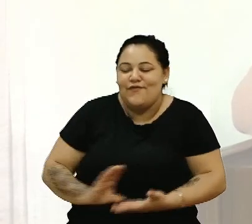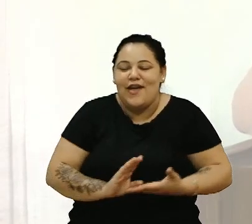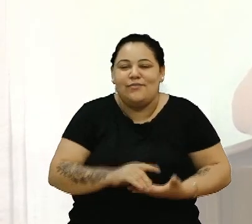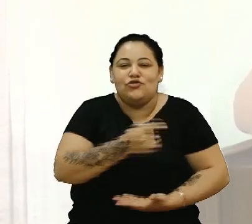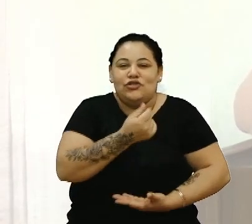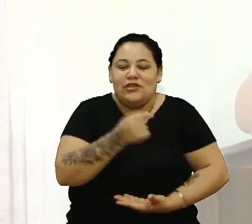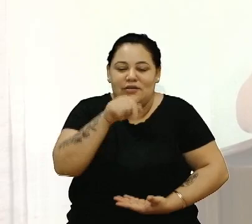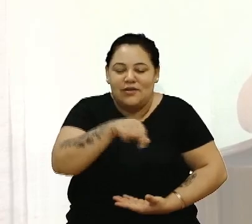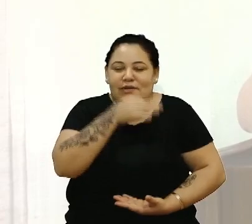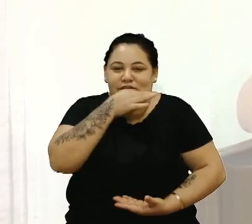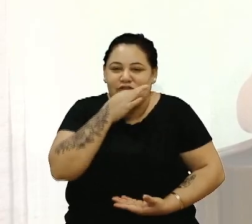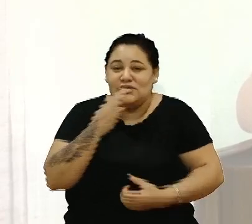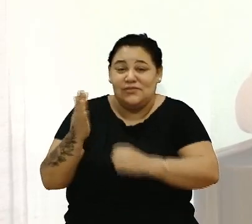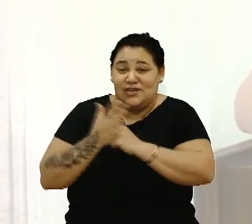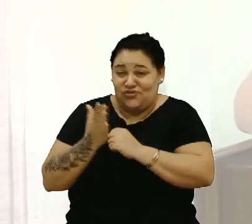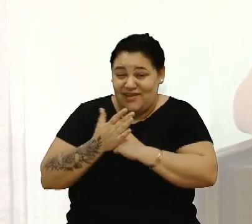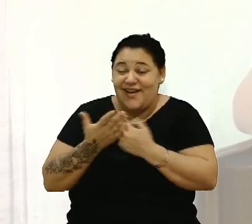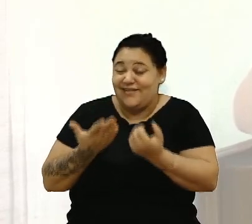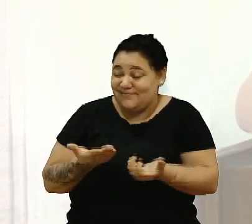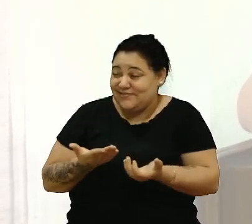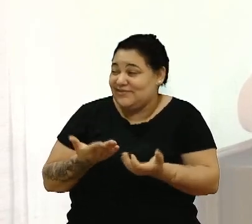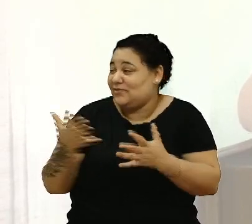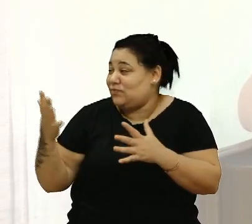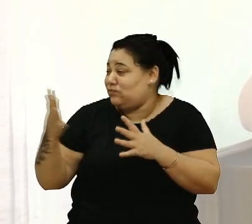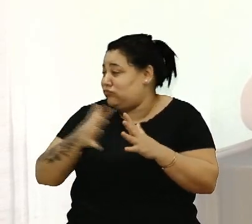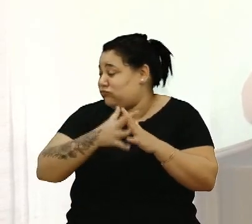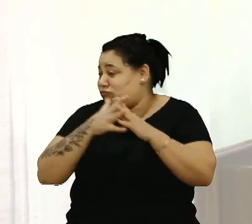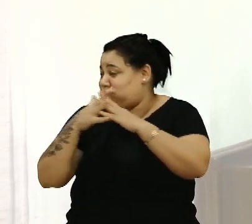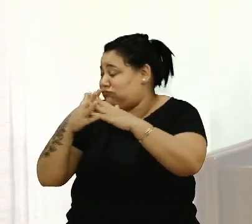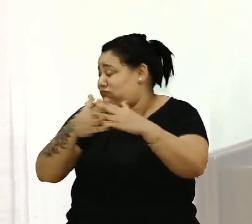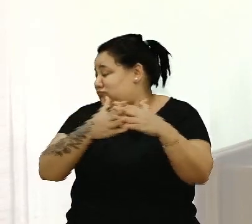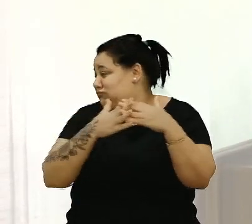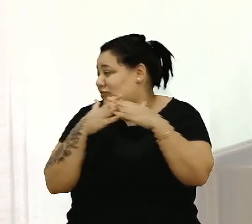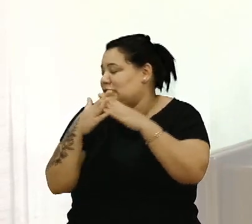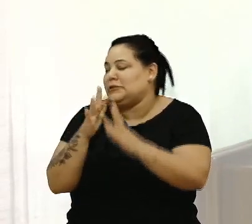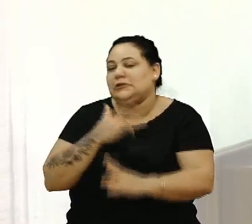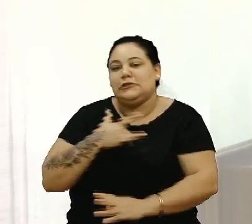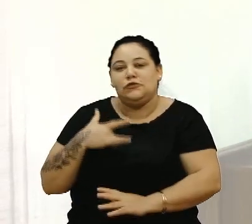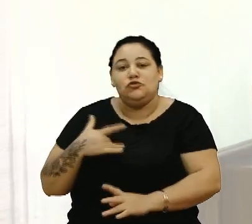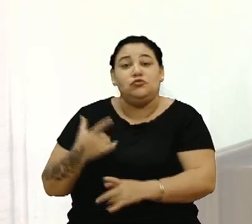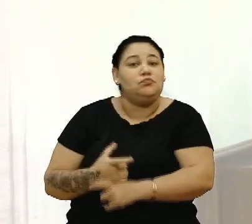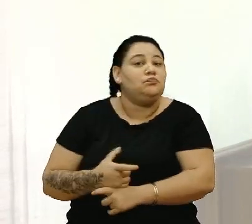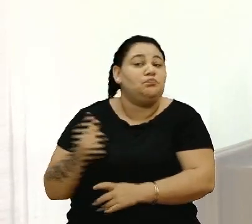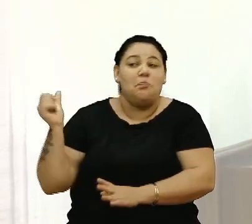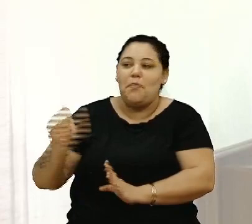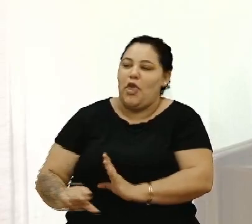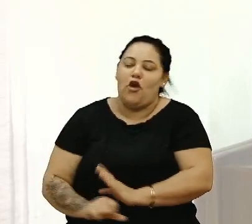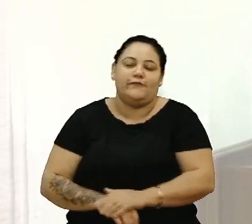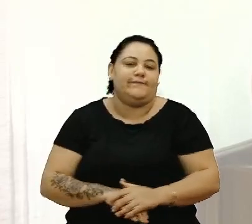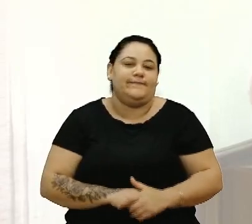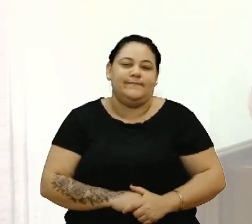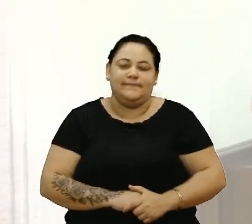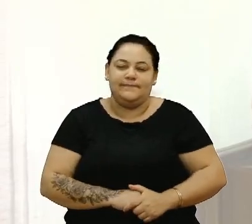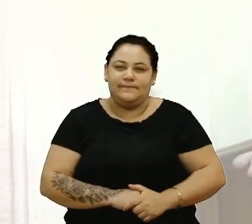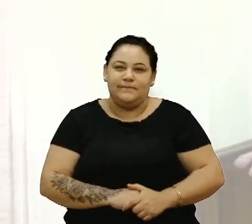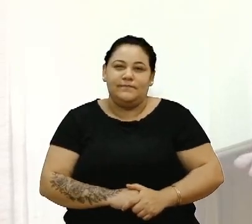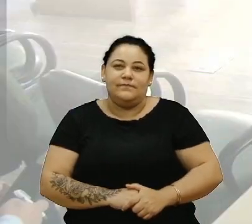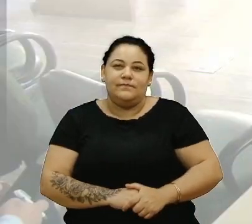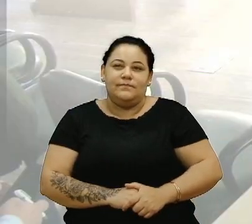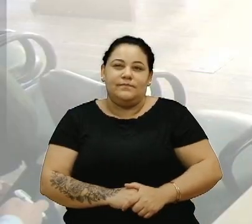para ajudar, nós estaríamos com um caos muito maior. Sua parte, vereador